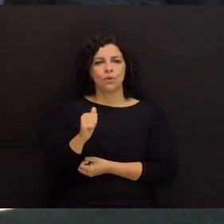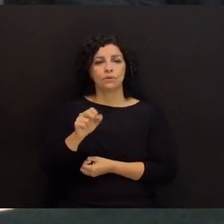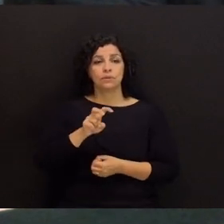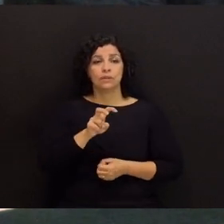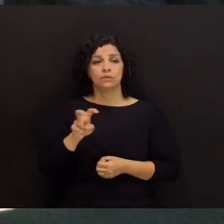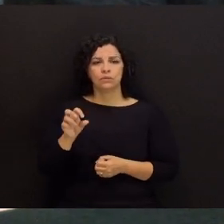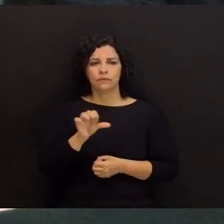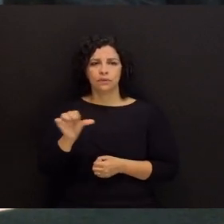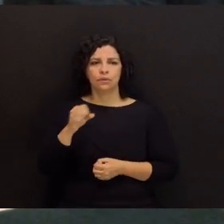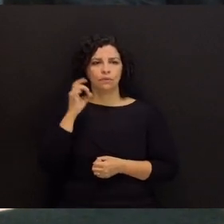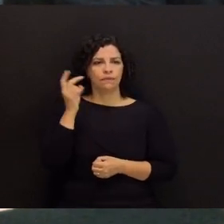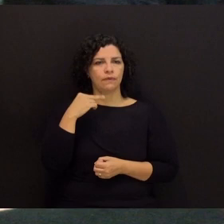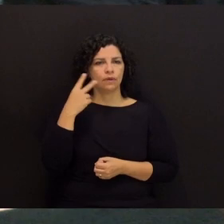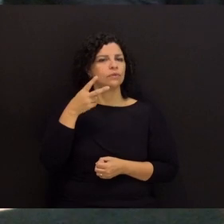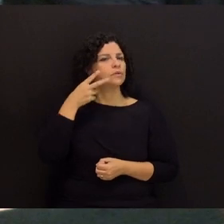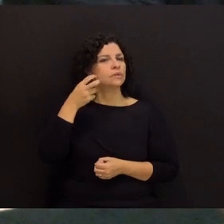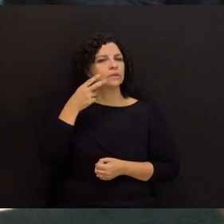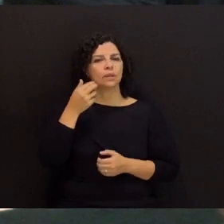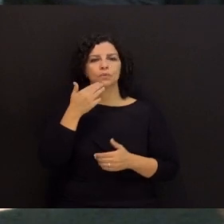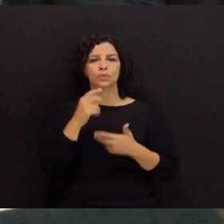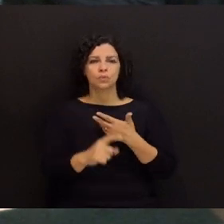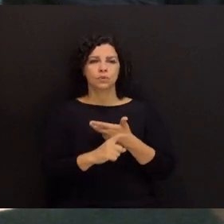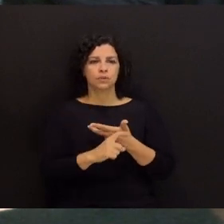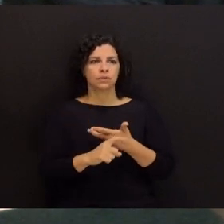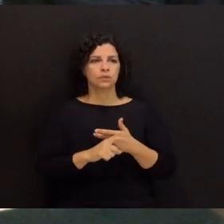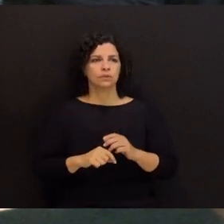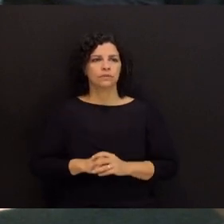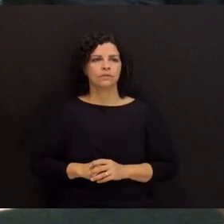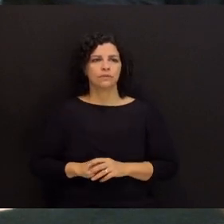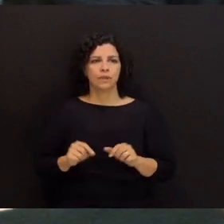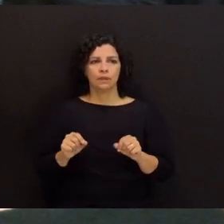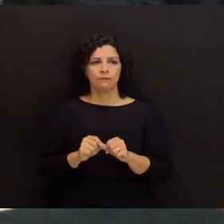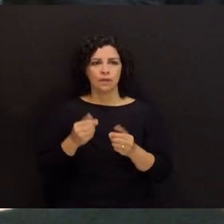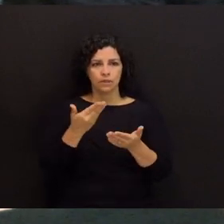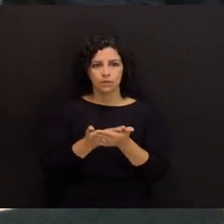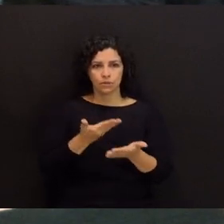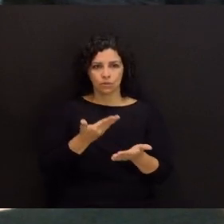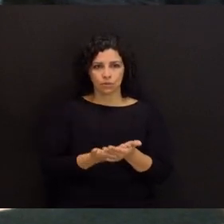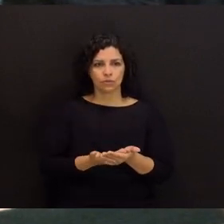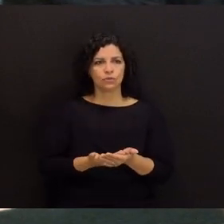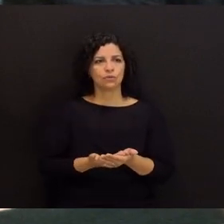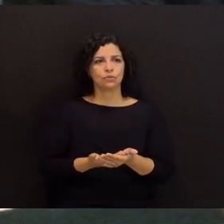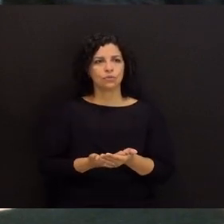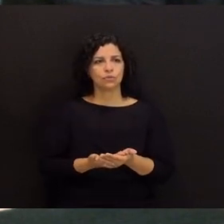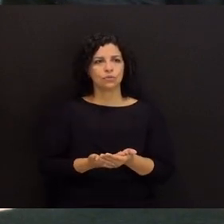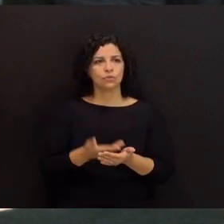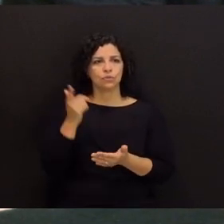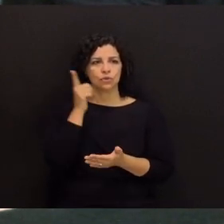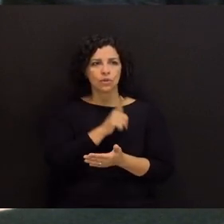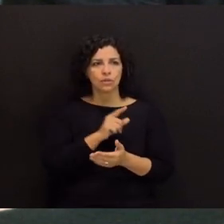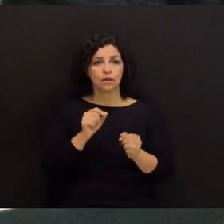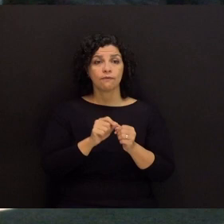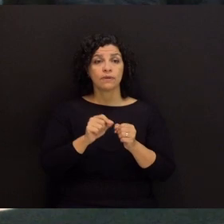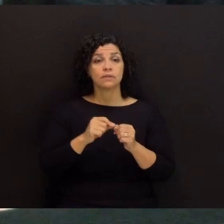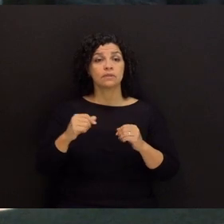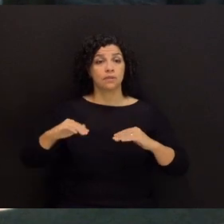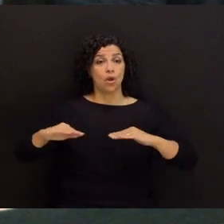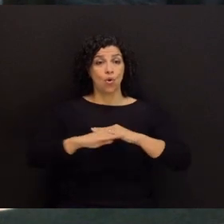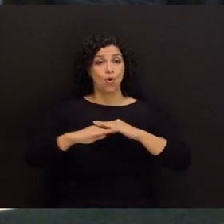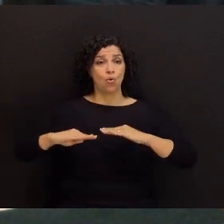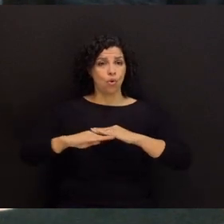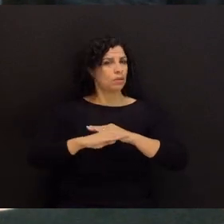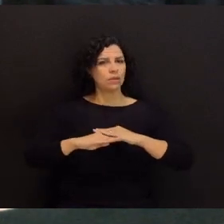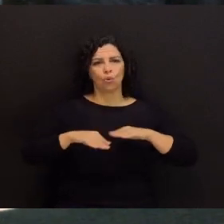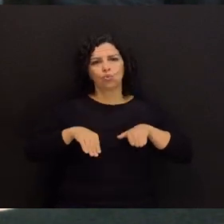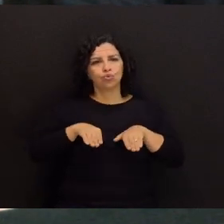do vereador Sinésio ao executivo e realize estudos tornar sentido único a Rua José